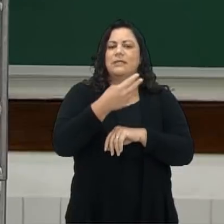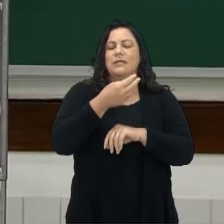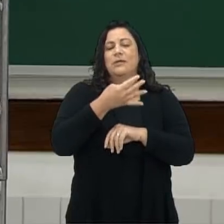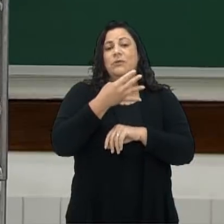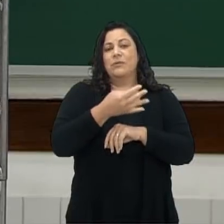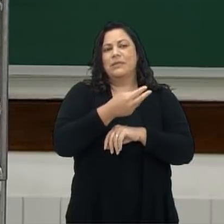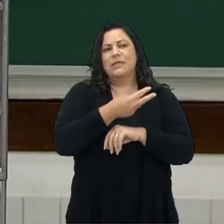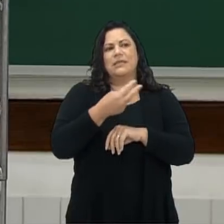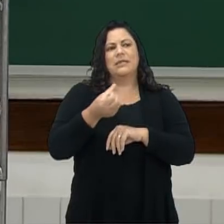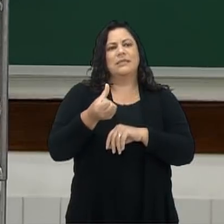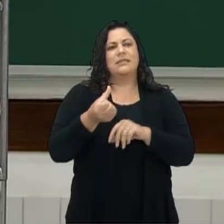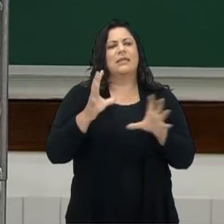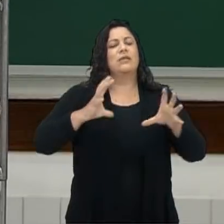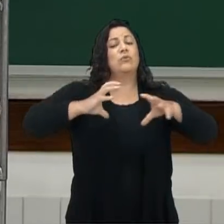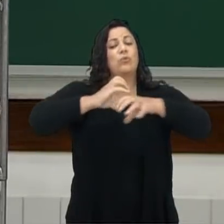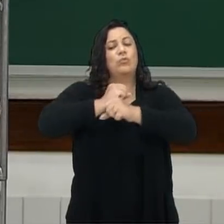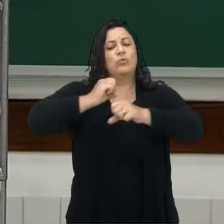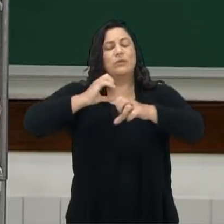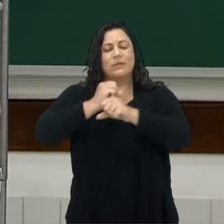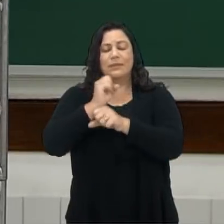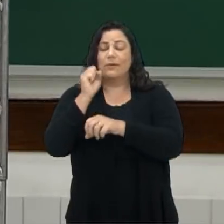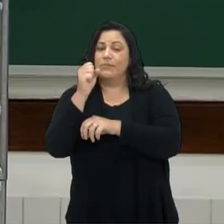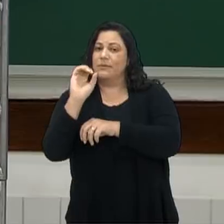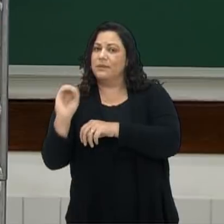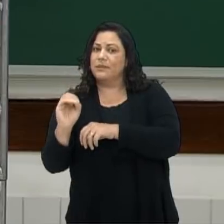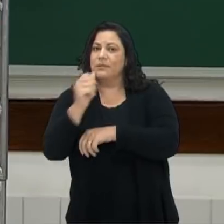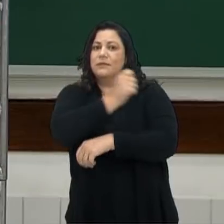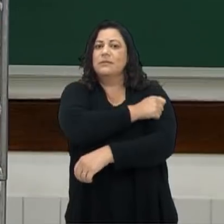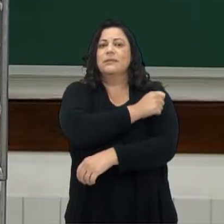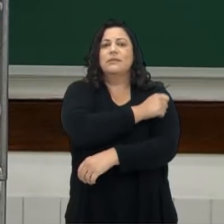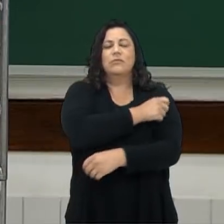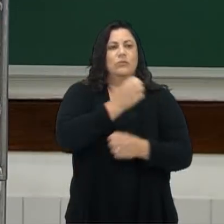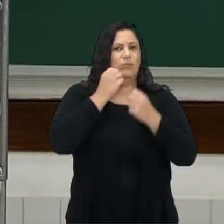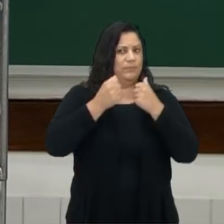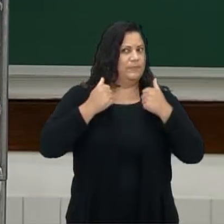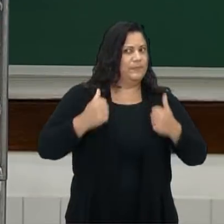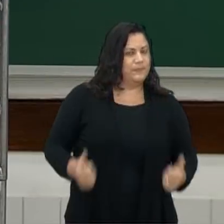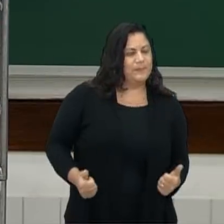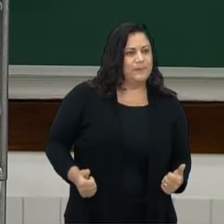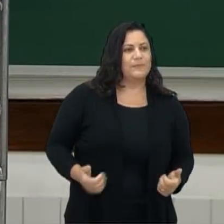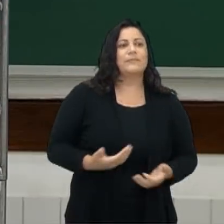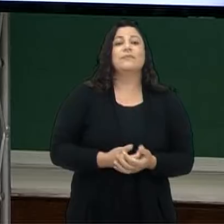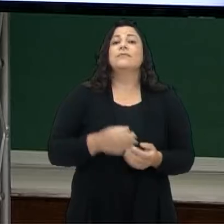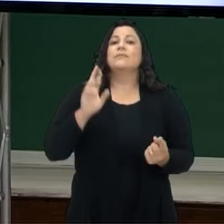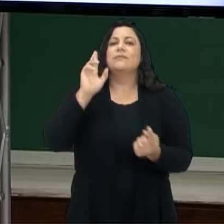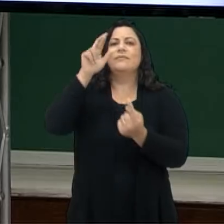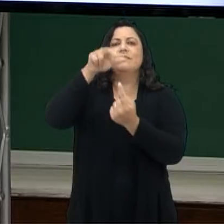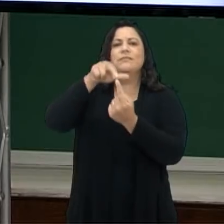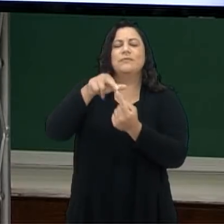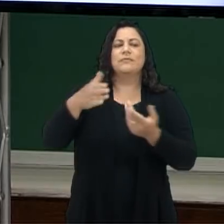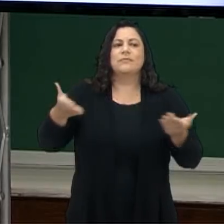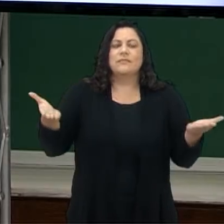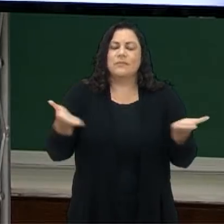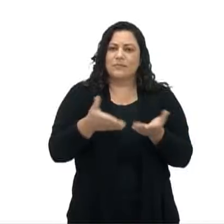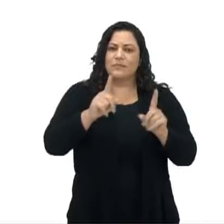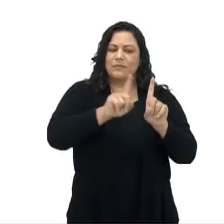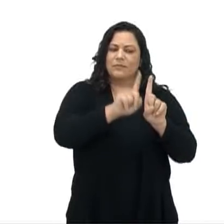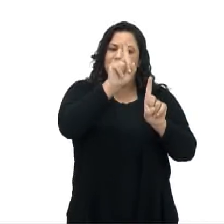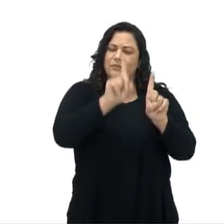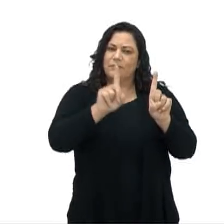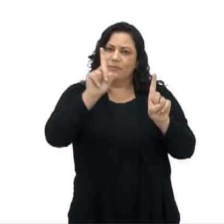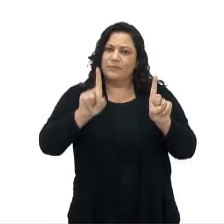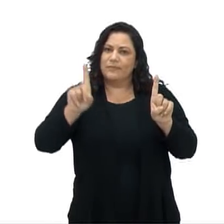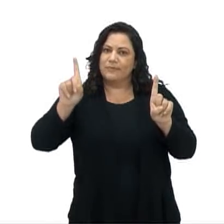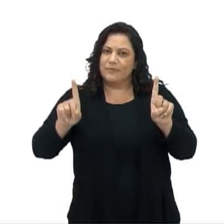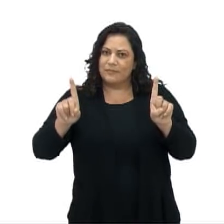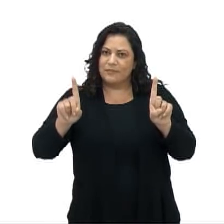80 alunos. Muito bem. A gente vai representar esses dados através de um